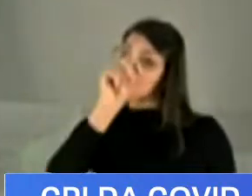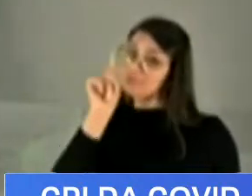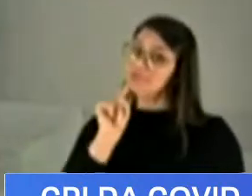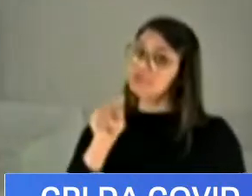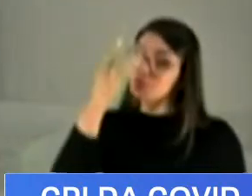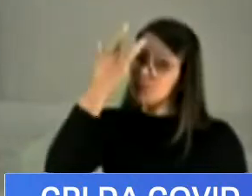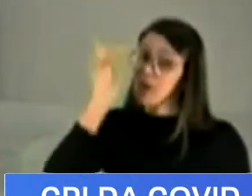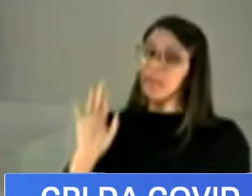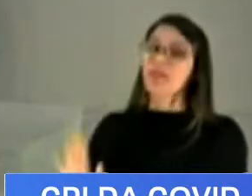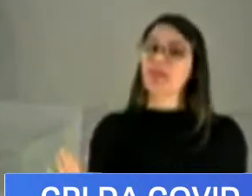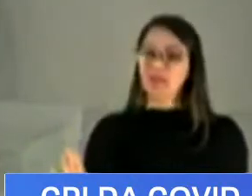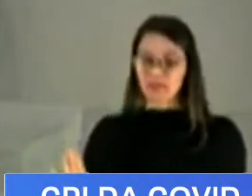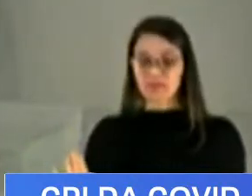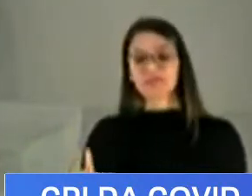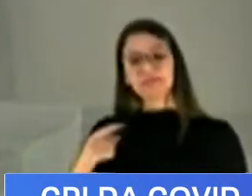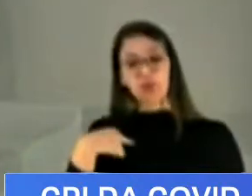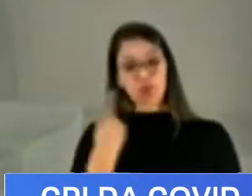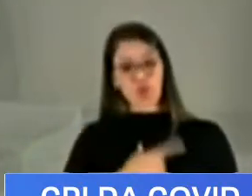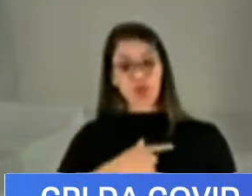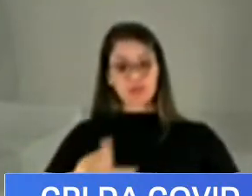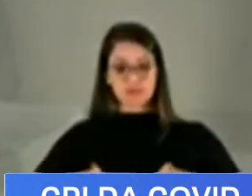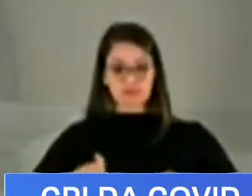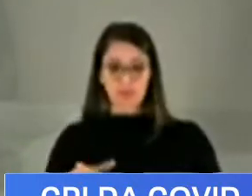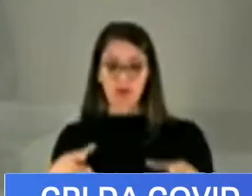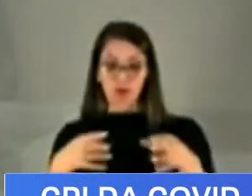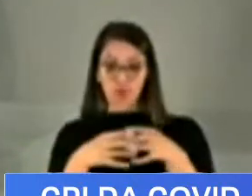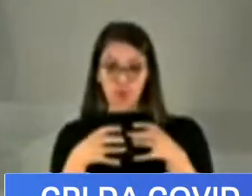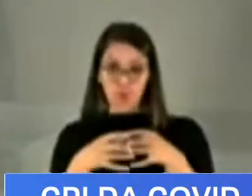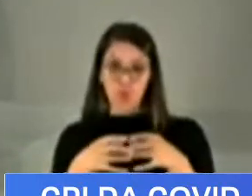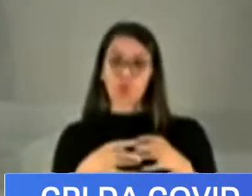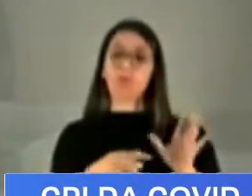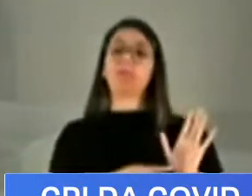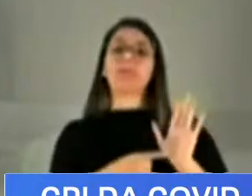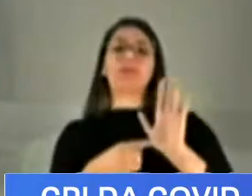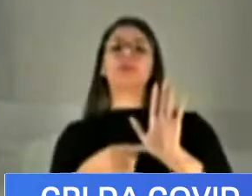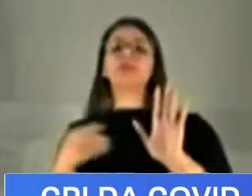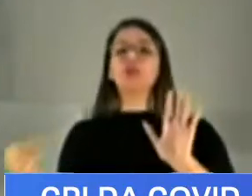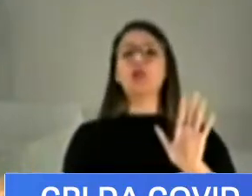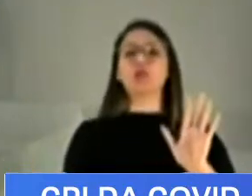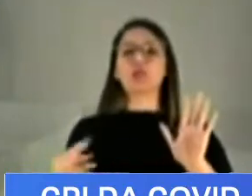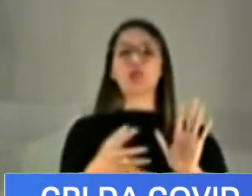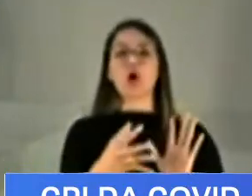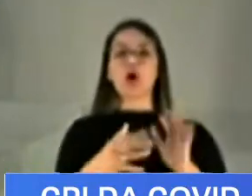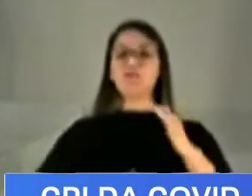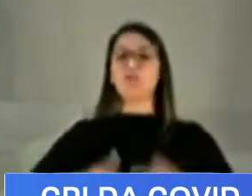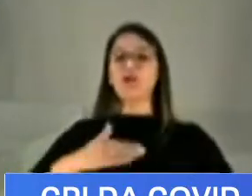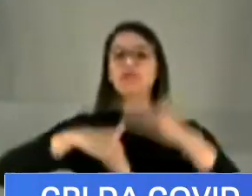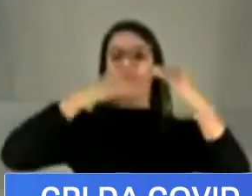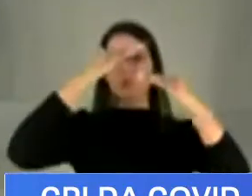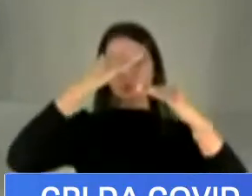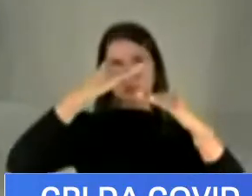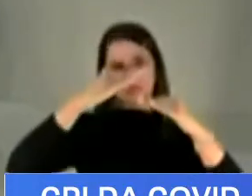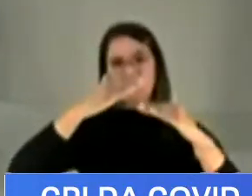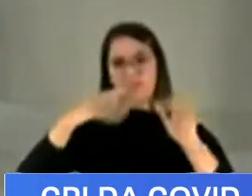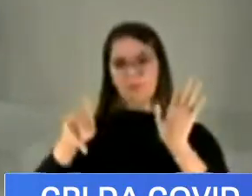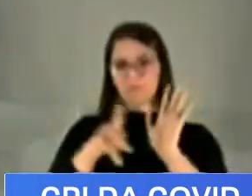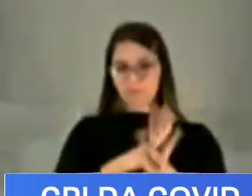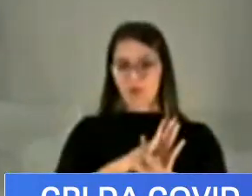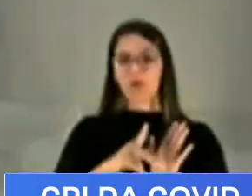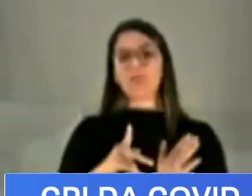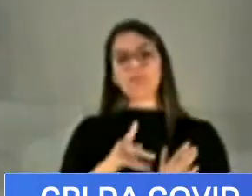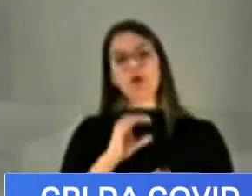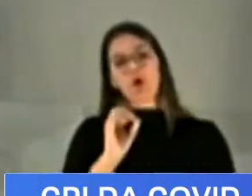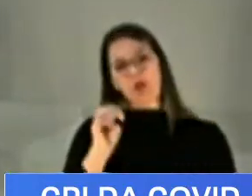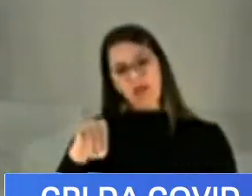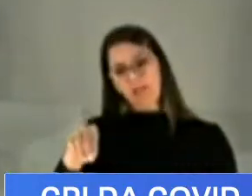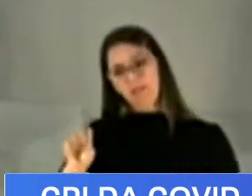inclusive, trabalhando em conjunto com um grupo para trazer uma nova evolução para a própria Organização Mundial de